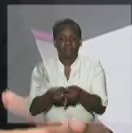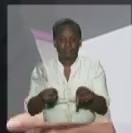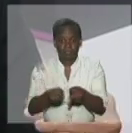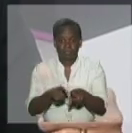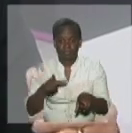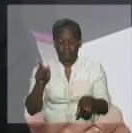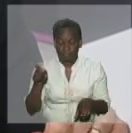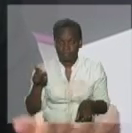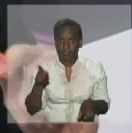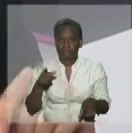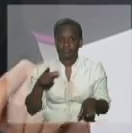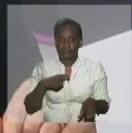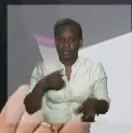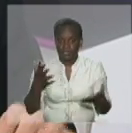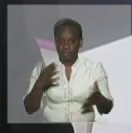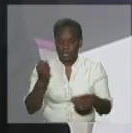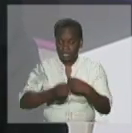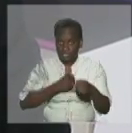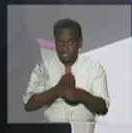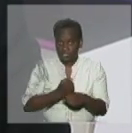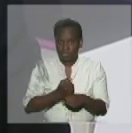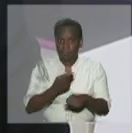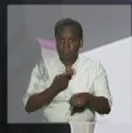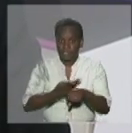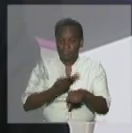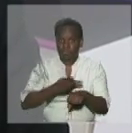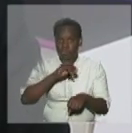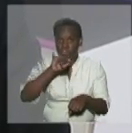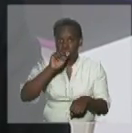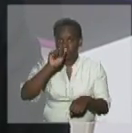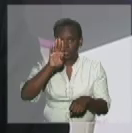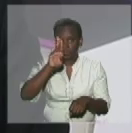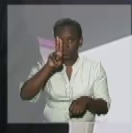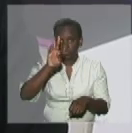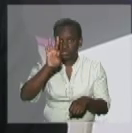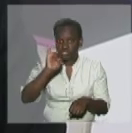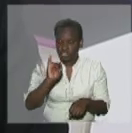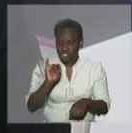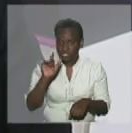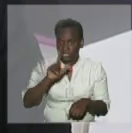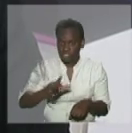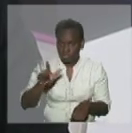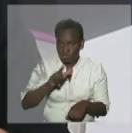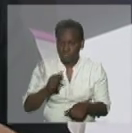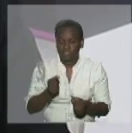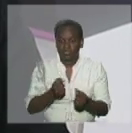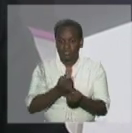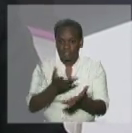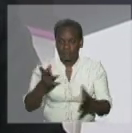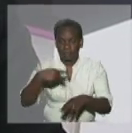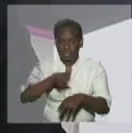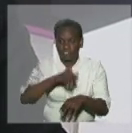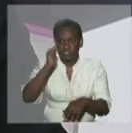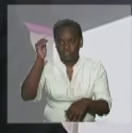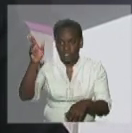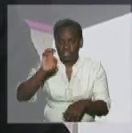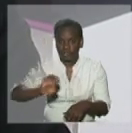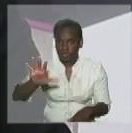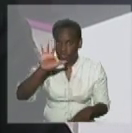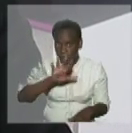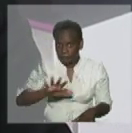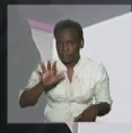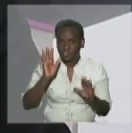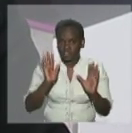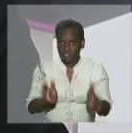inclusive, esse ano ele foi indicado ao Prêmio Jabuti de Literatura. Acabou de publicar lá fora, em alguns países da